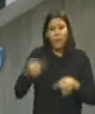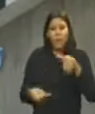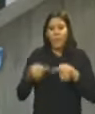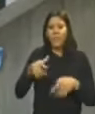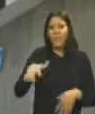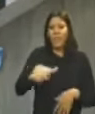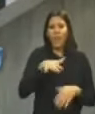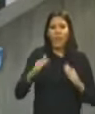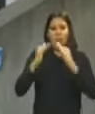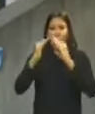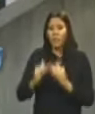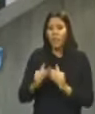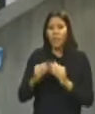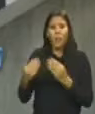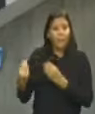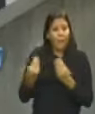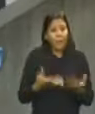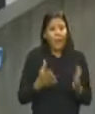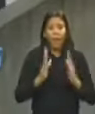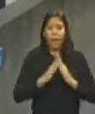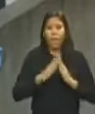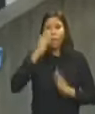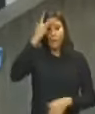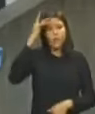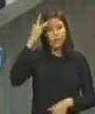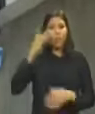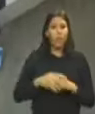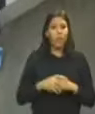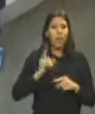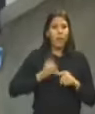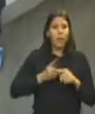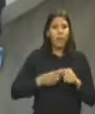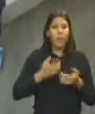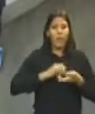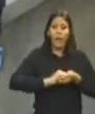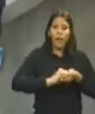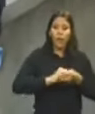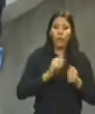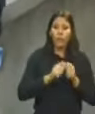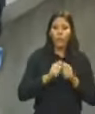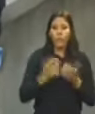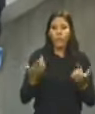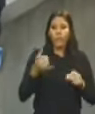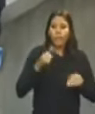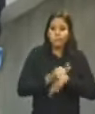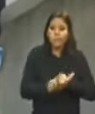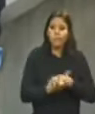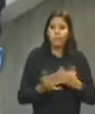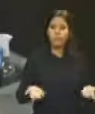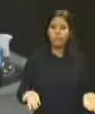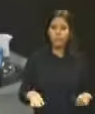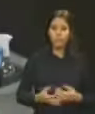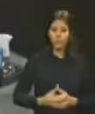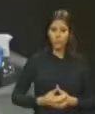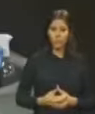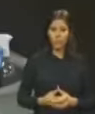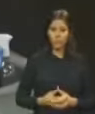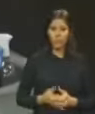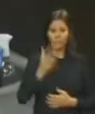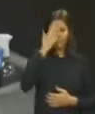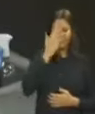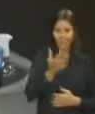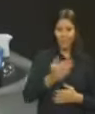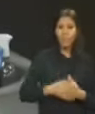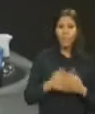para atender não só as pessoas da área desapropriada, mas como todas inscritas. Obrigado, presidente. Obrigado, deputado Fábio. Deputado Fábio, eu agradeço, mas eu queria fazer